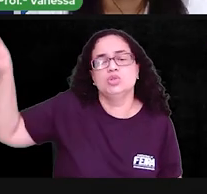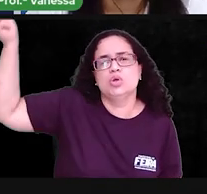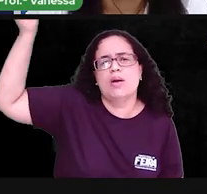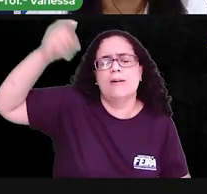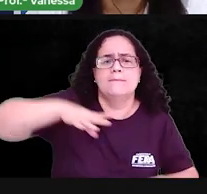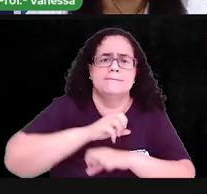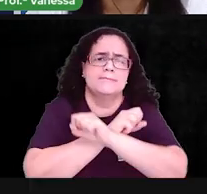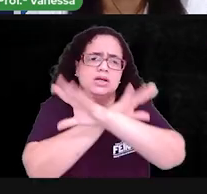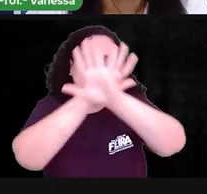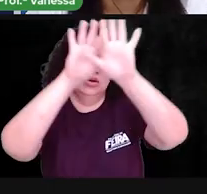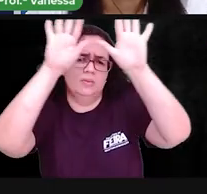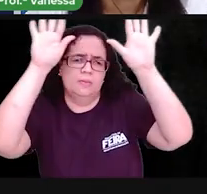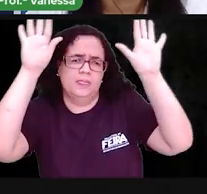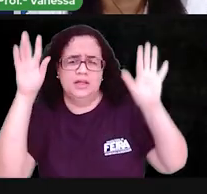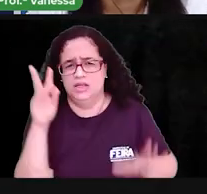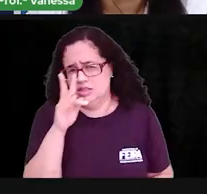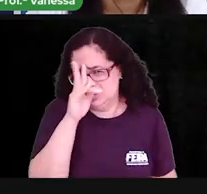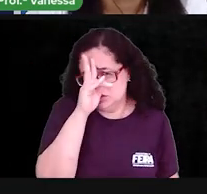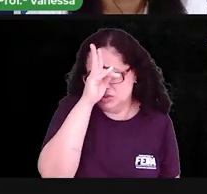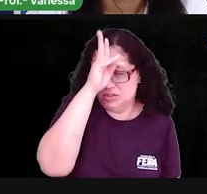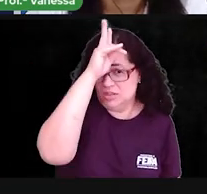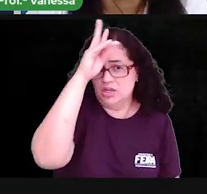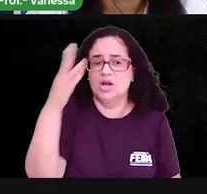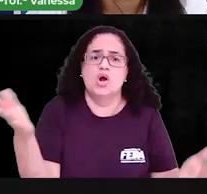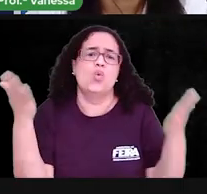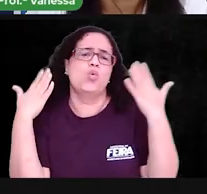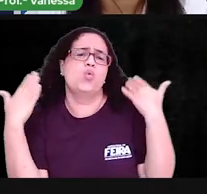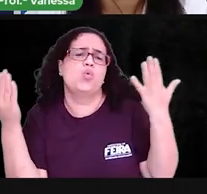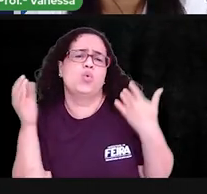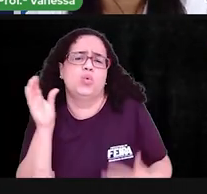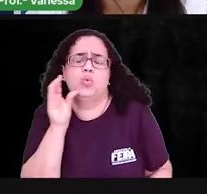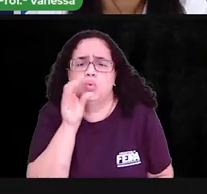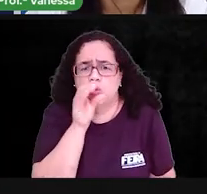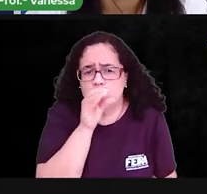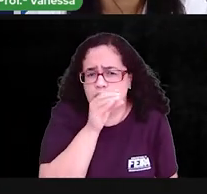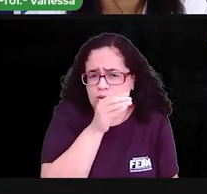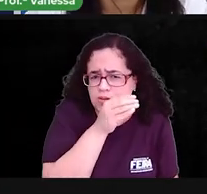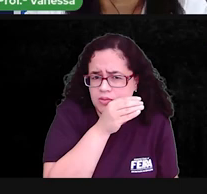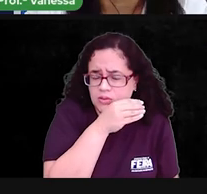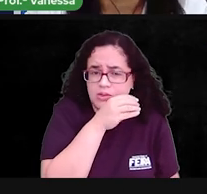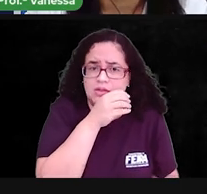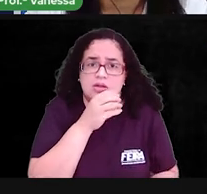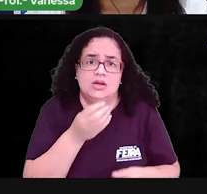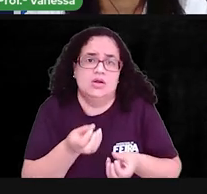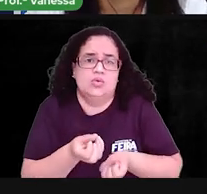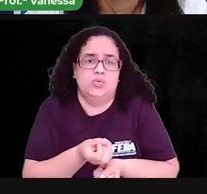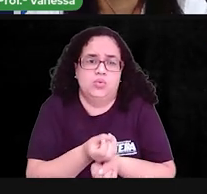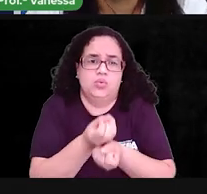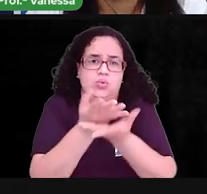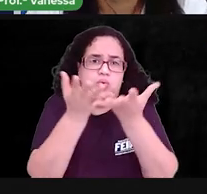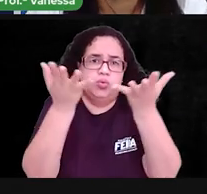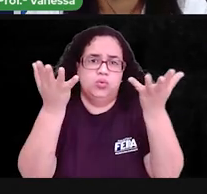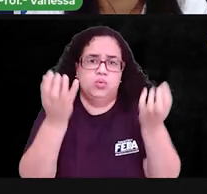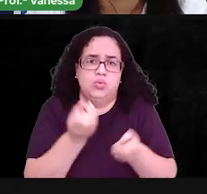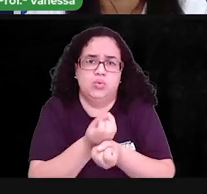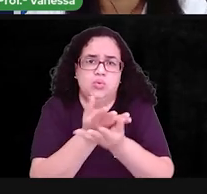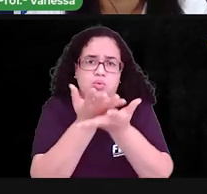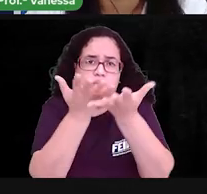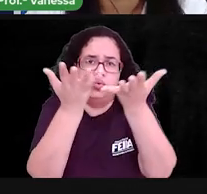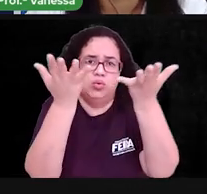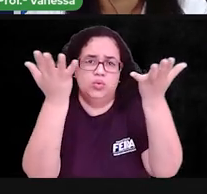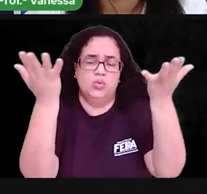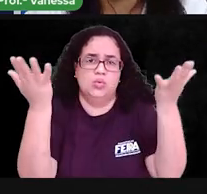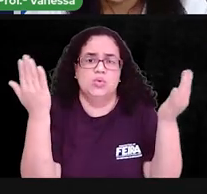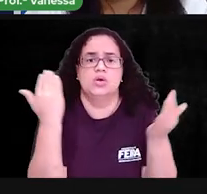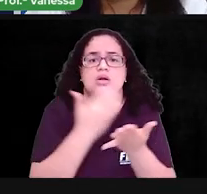sol brilhou ainda mais fotos e seu calor começou a esquentar as gotinhas quer evaporaram e